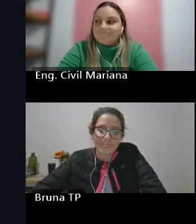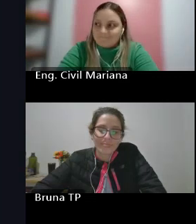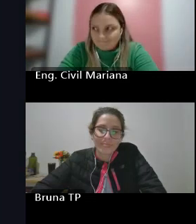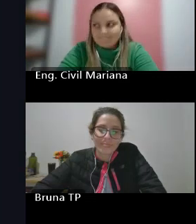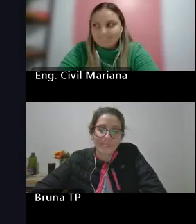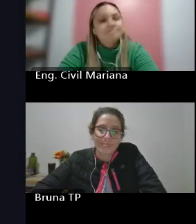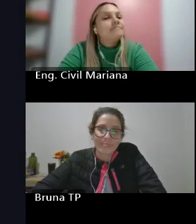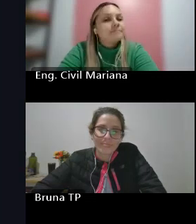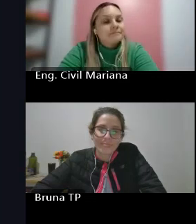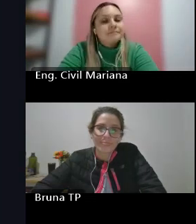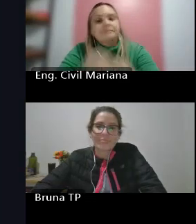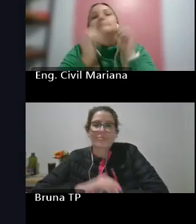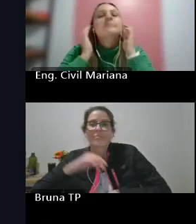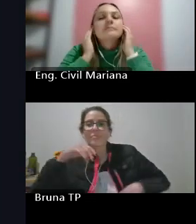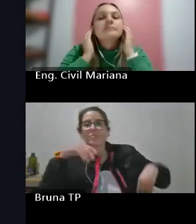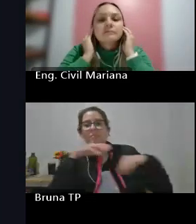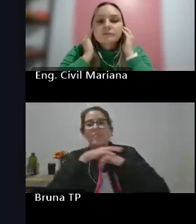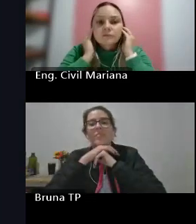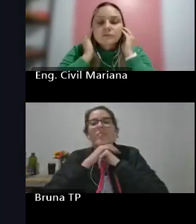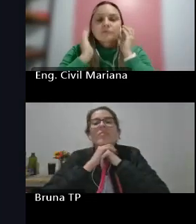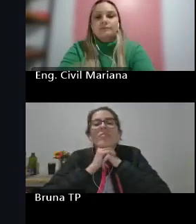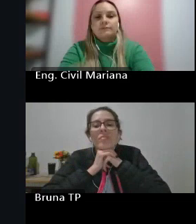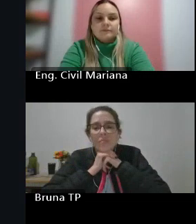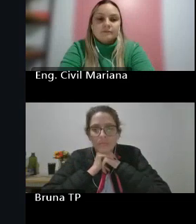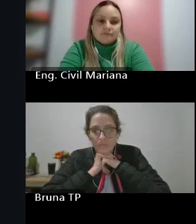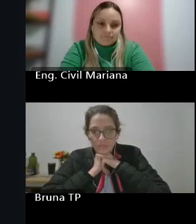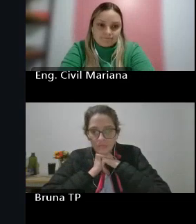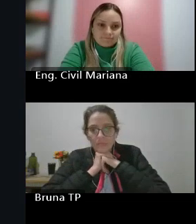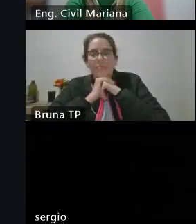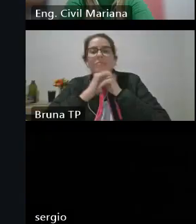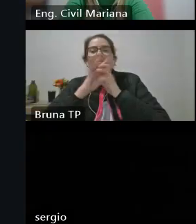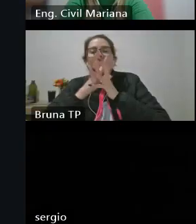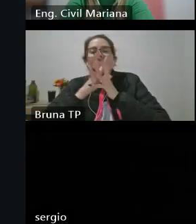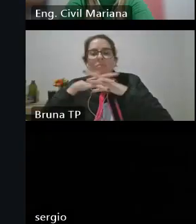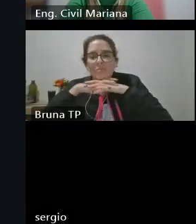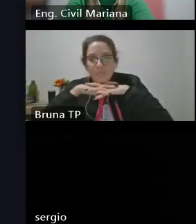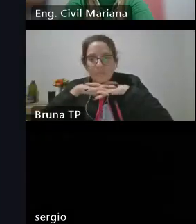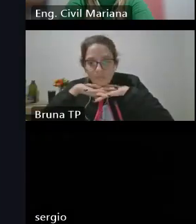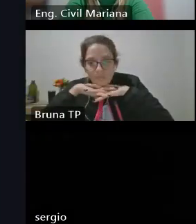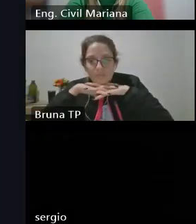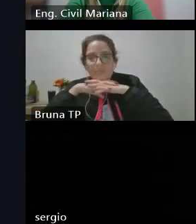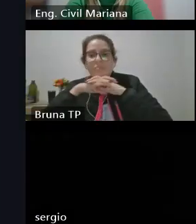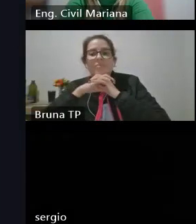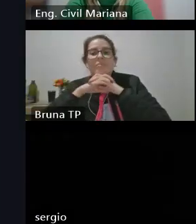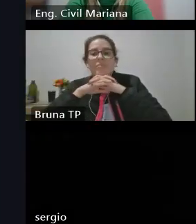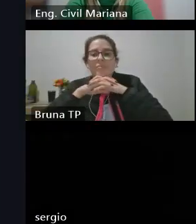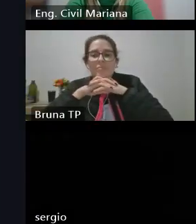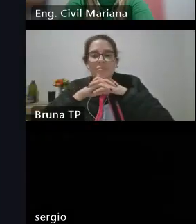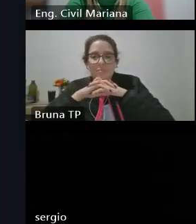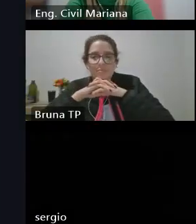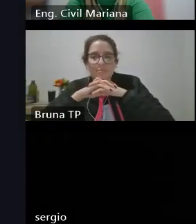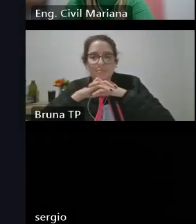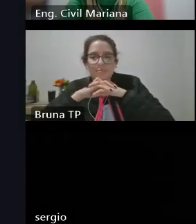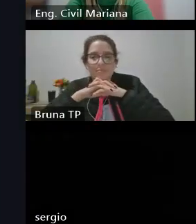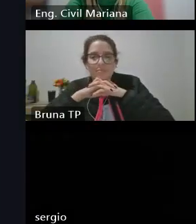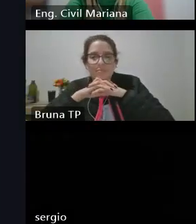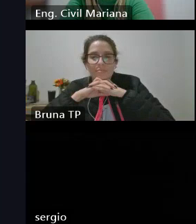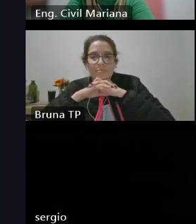E aí acontece o quê? Às vezes, num ponto específico, onde foi adicionada essa água e você quebrou o seu AC, você